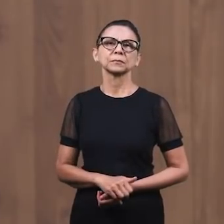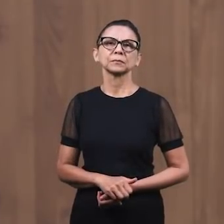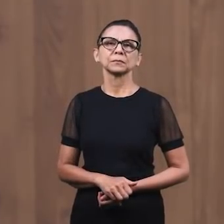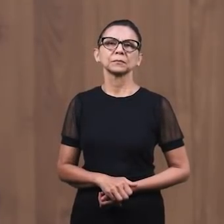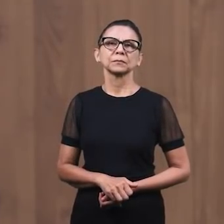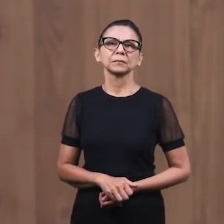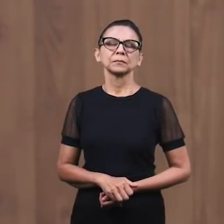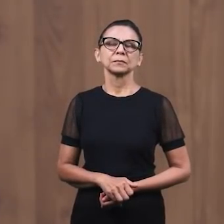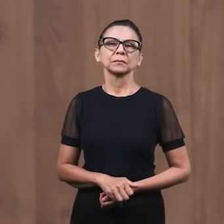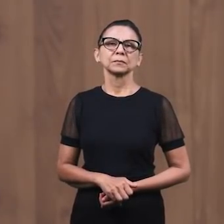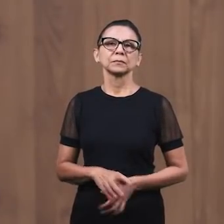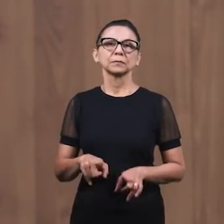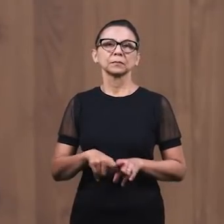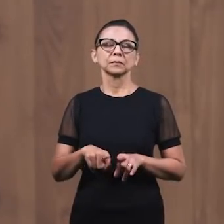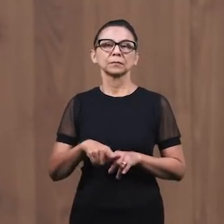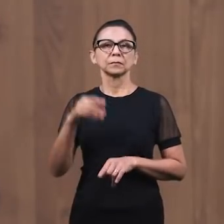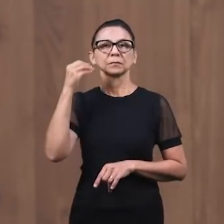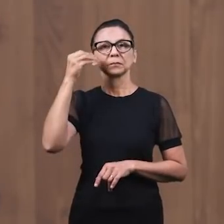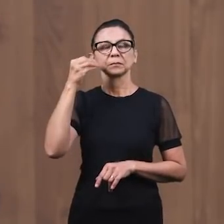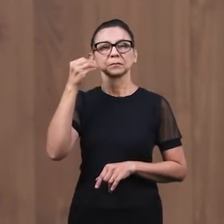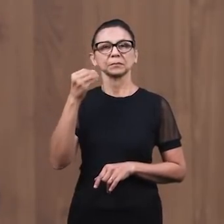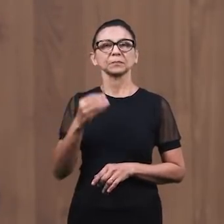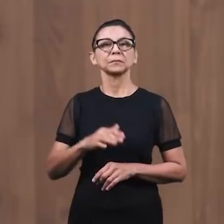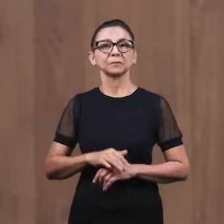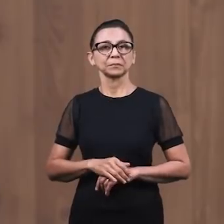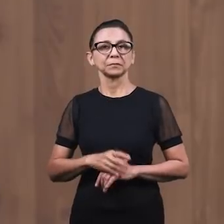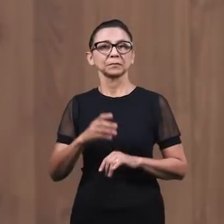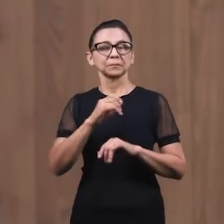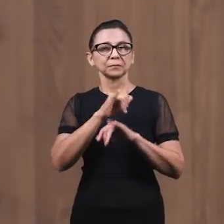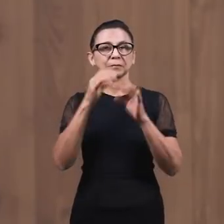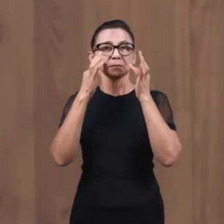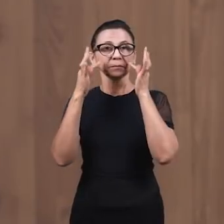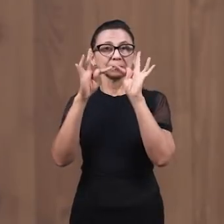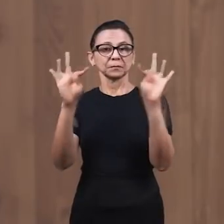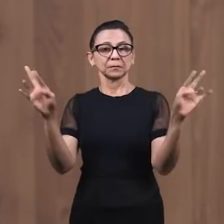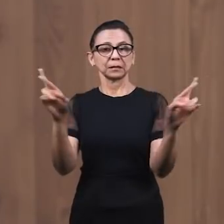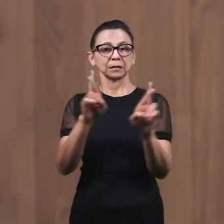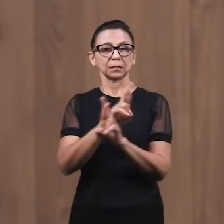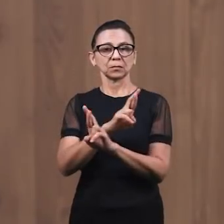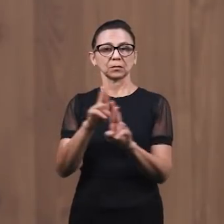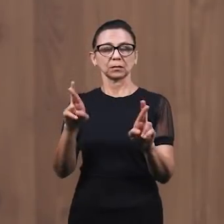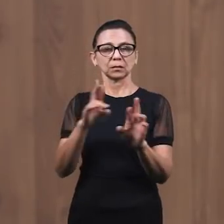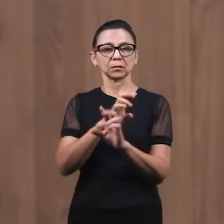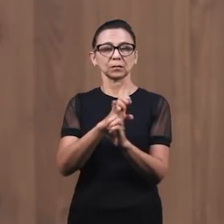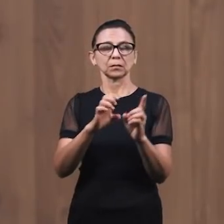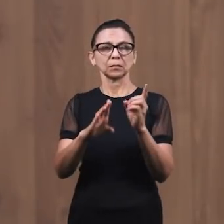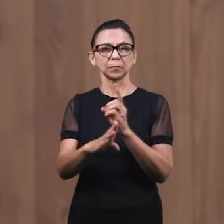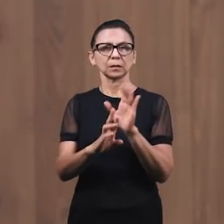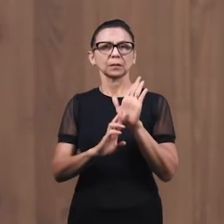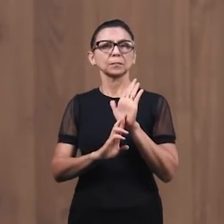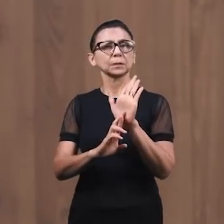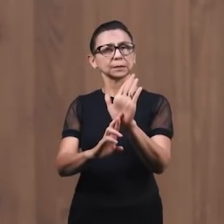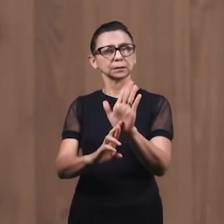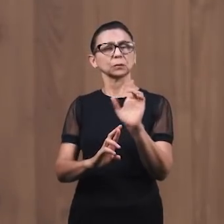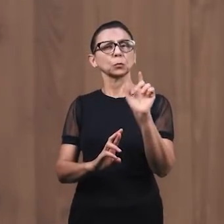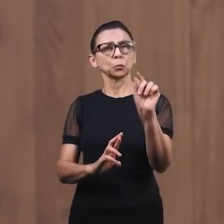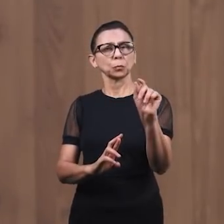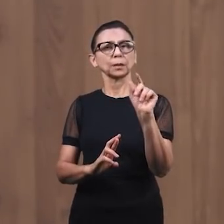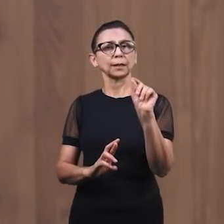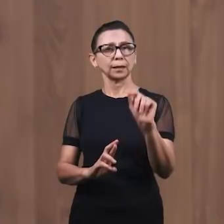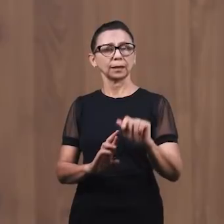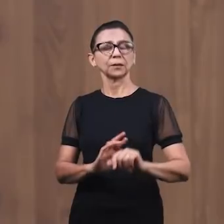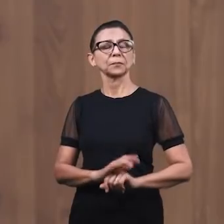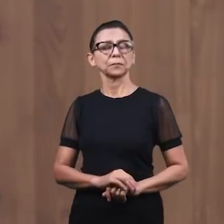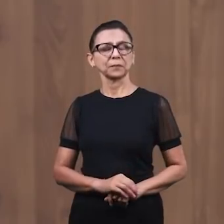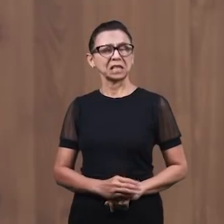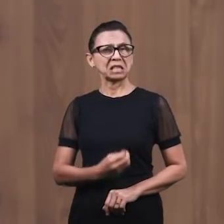bielorrusso, e ele vai nos dar o testemunho em língua portuguesa relacionado àquilo que a escola bíblica tem representado para